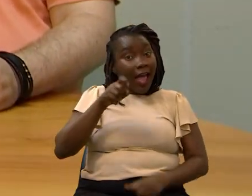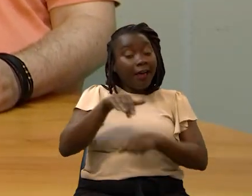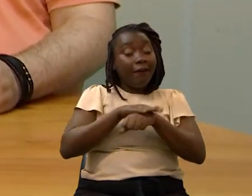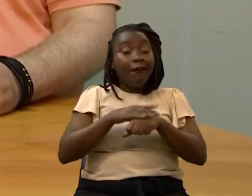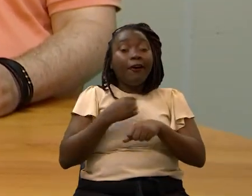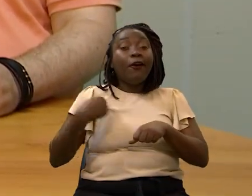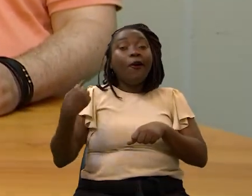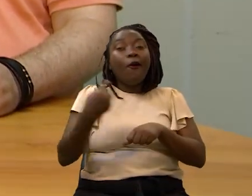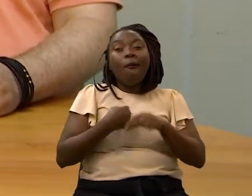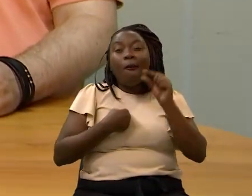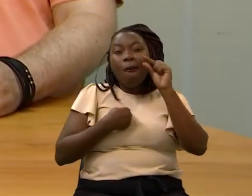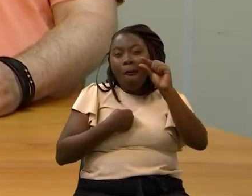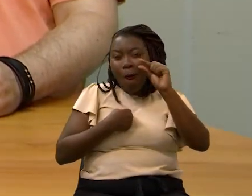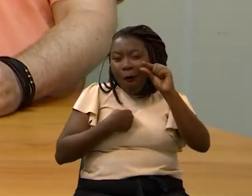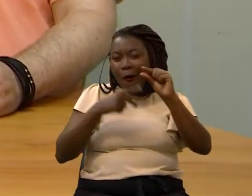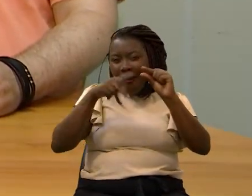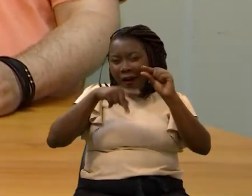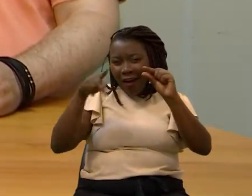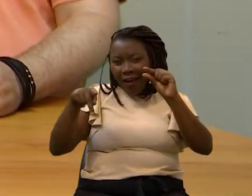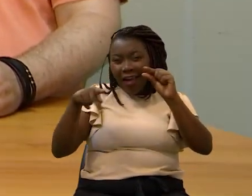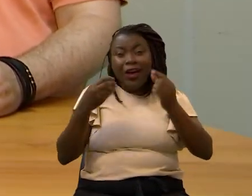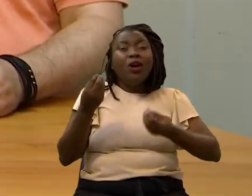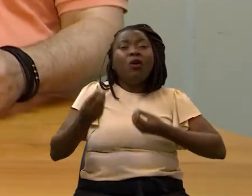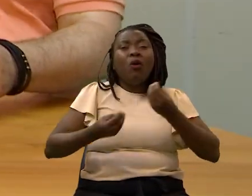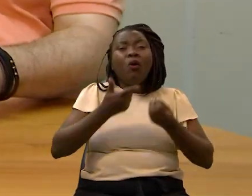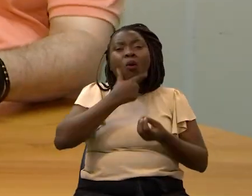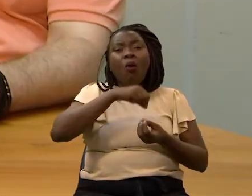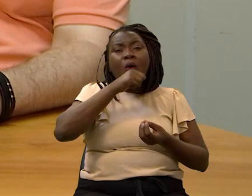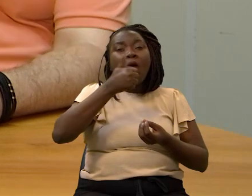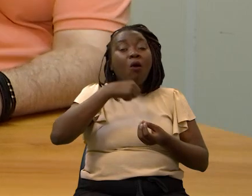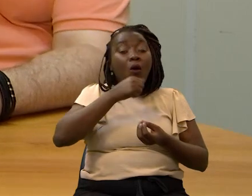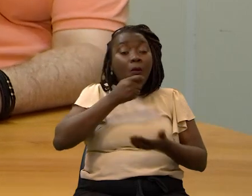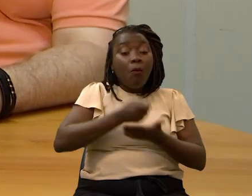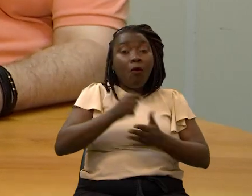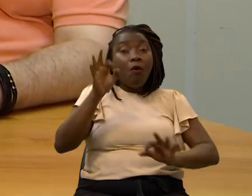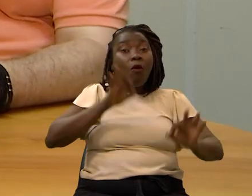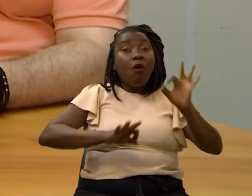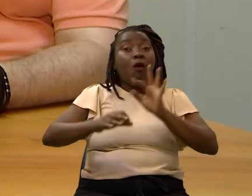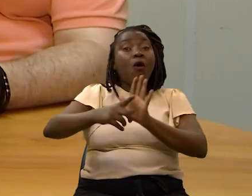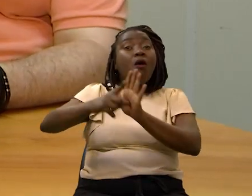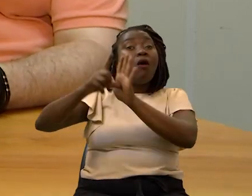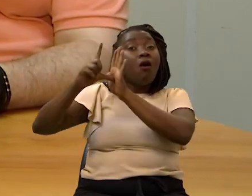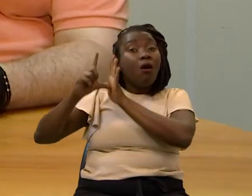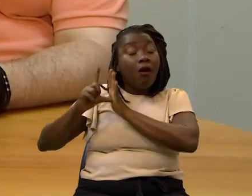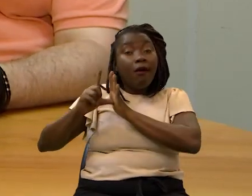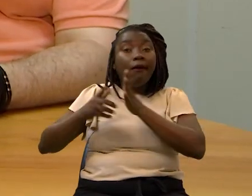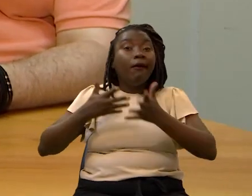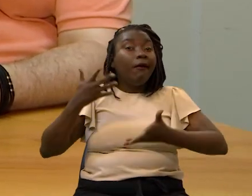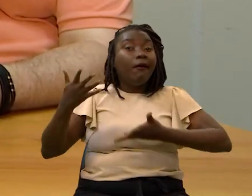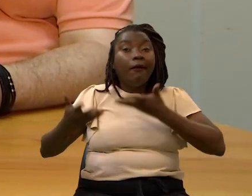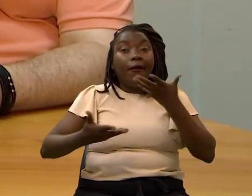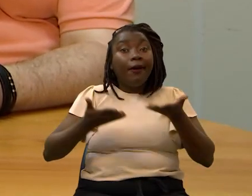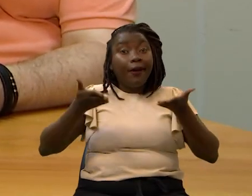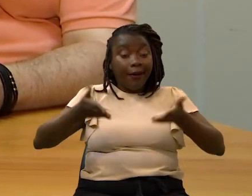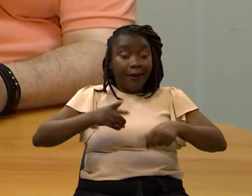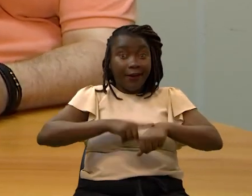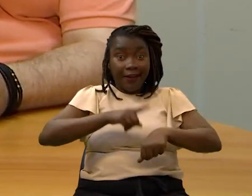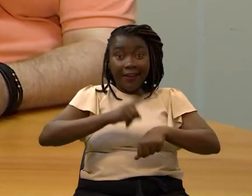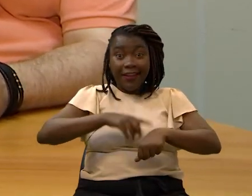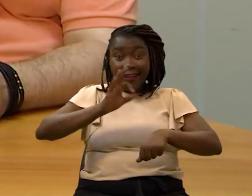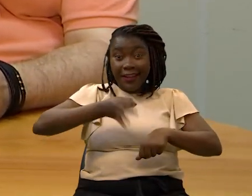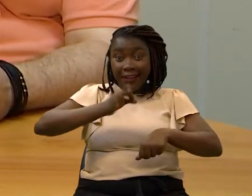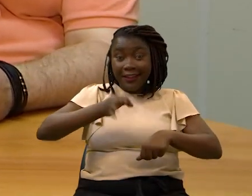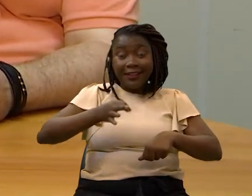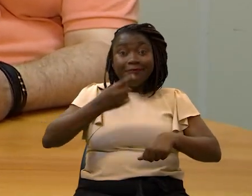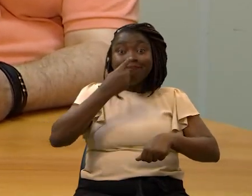que vai conversar com a gente um pouquinho. Alex, professor, como que os pais devem se planejar nesse